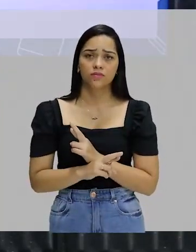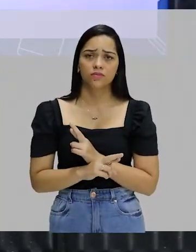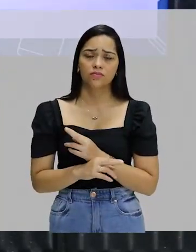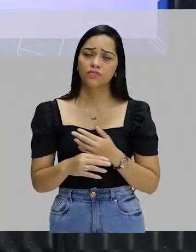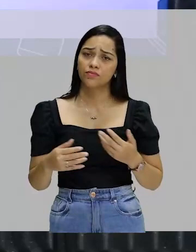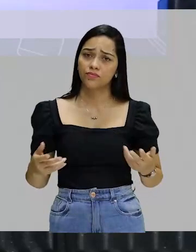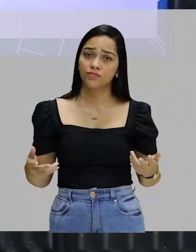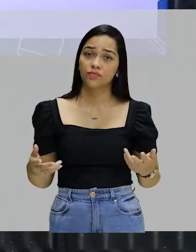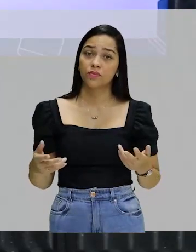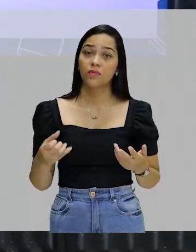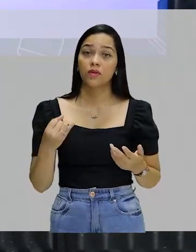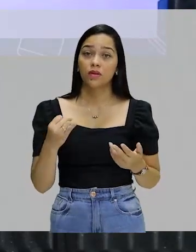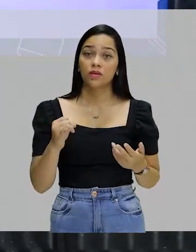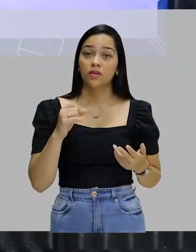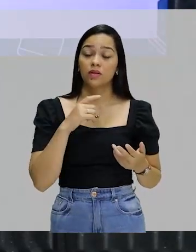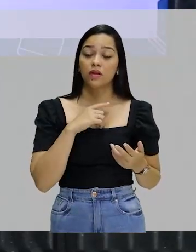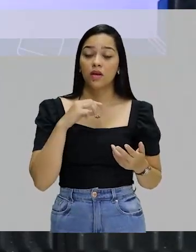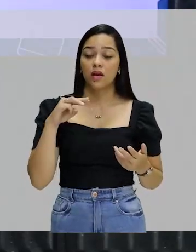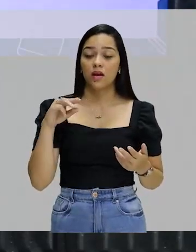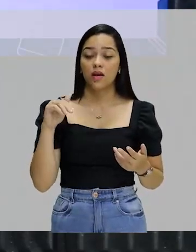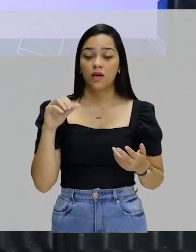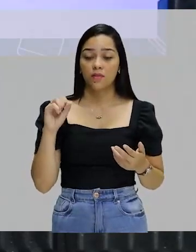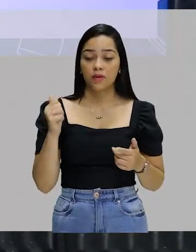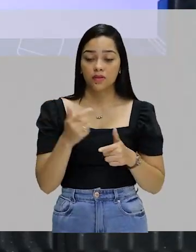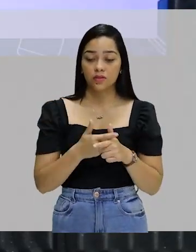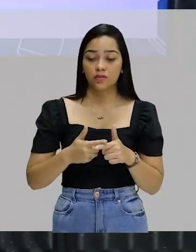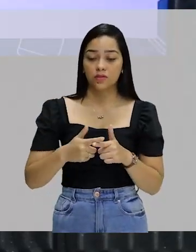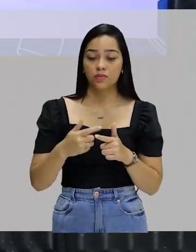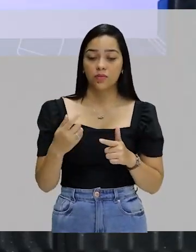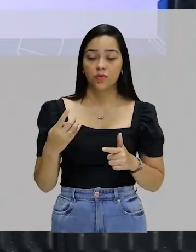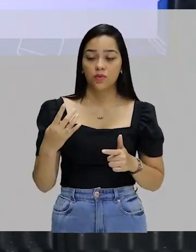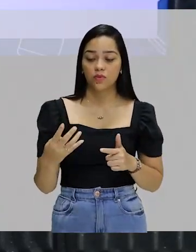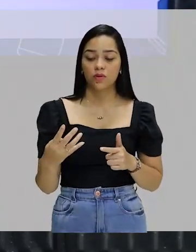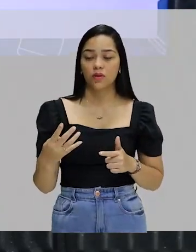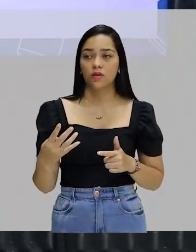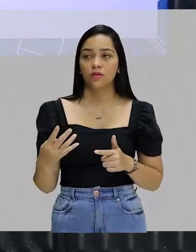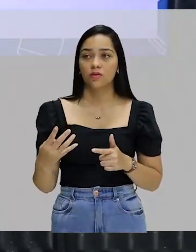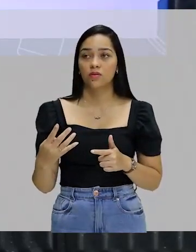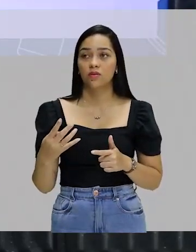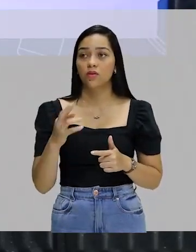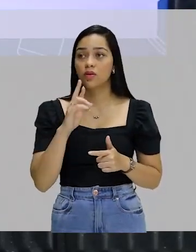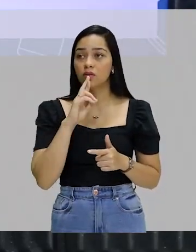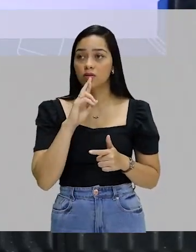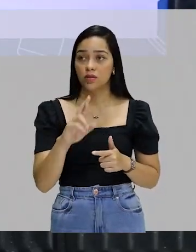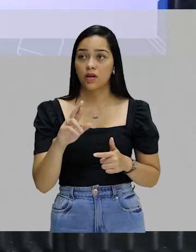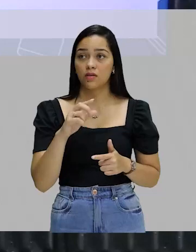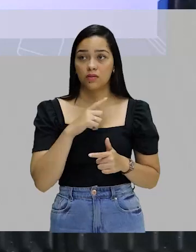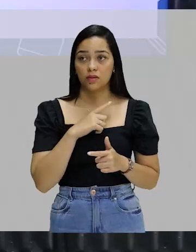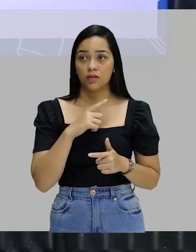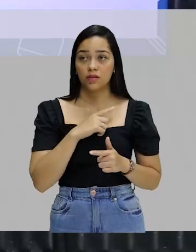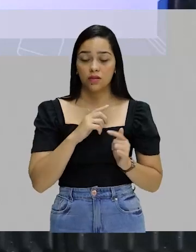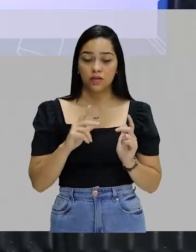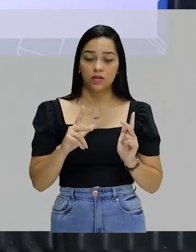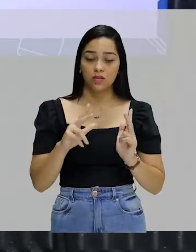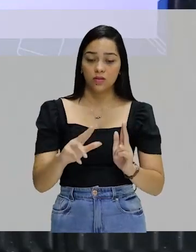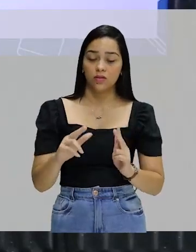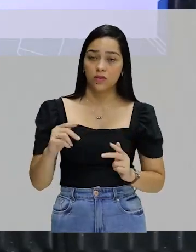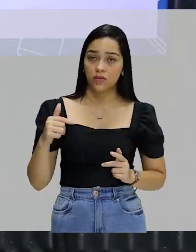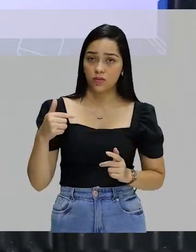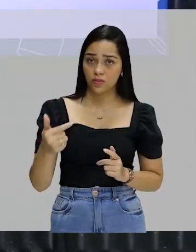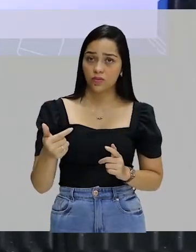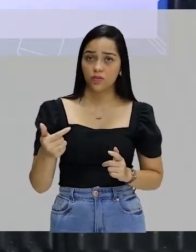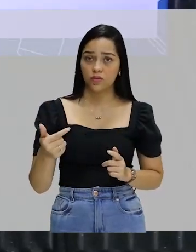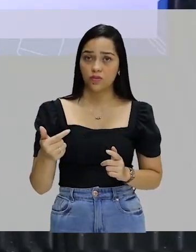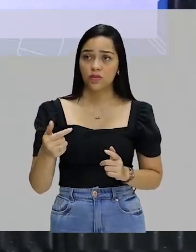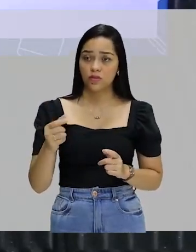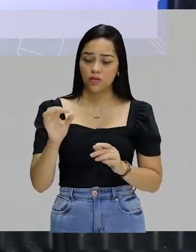ó, se a gente pegar a massa e dividir por 4, o resultado tiver um resto igual a 2,